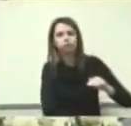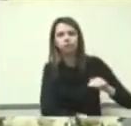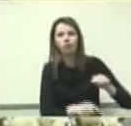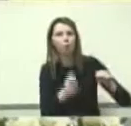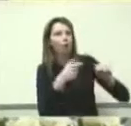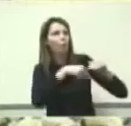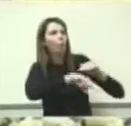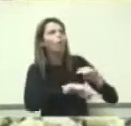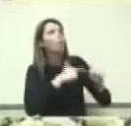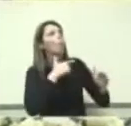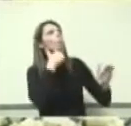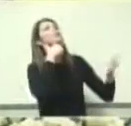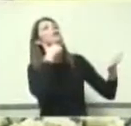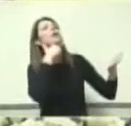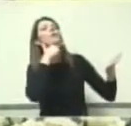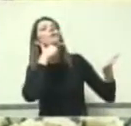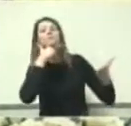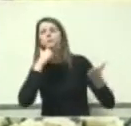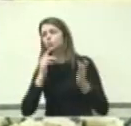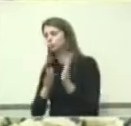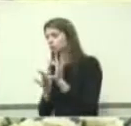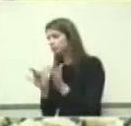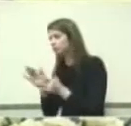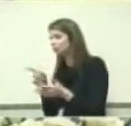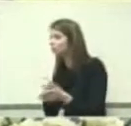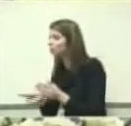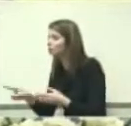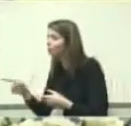e Jesus disse Pedro porque duvidaste